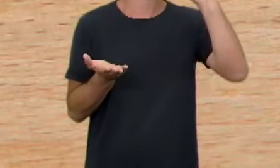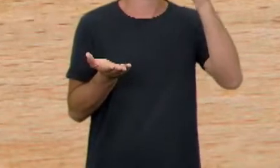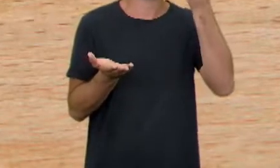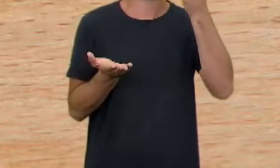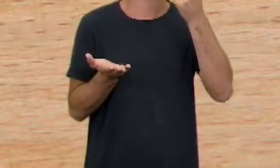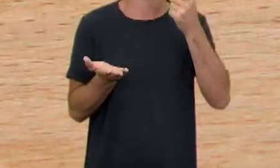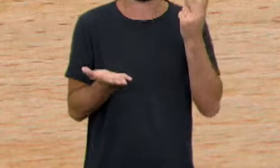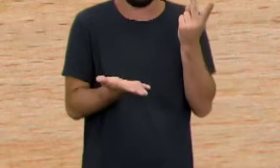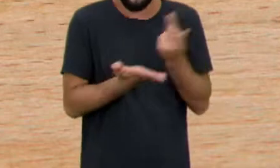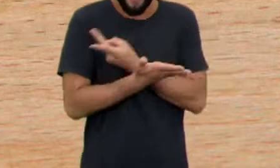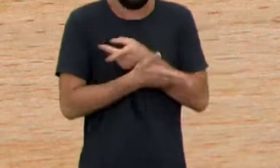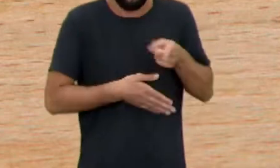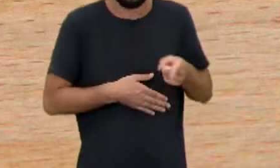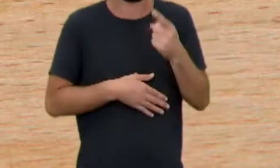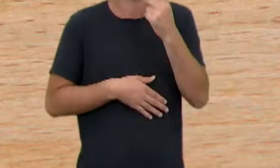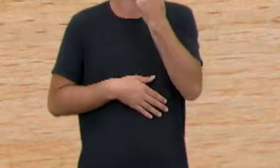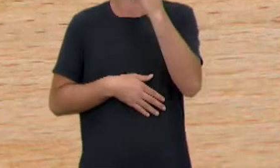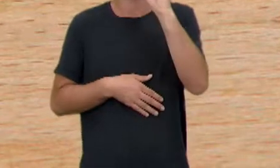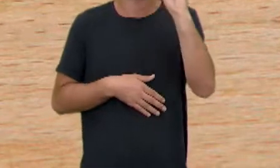menos.